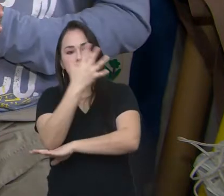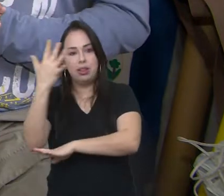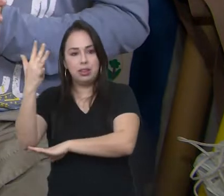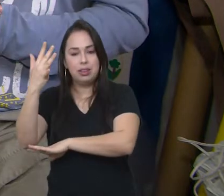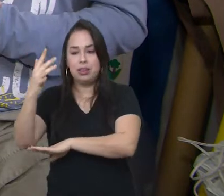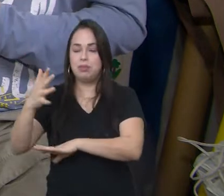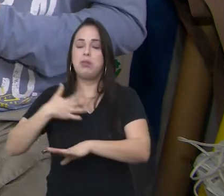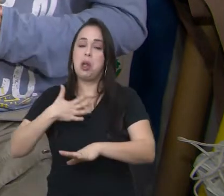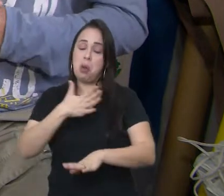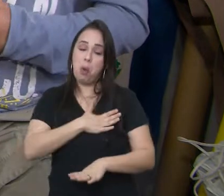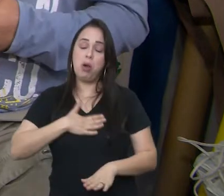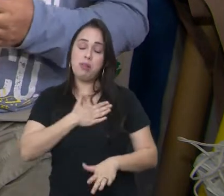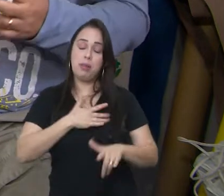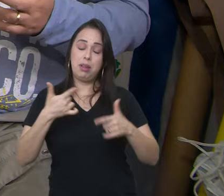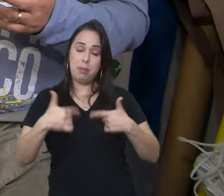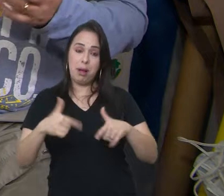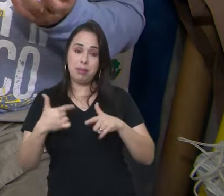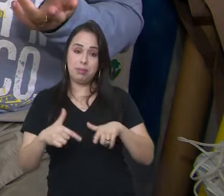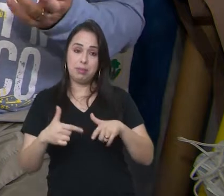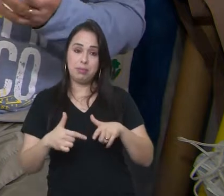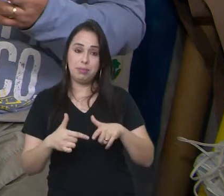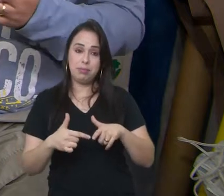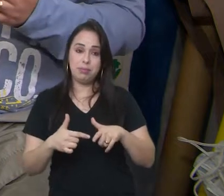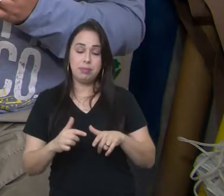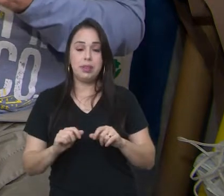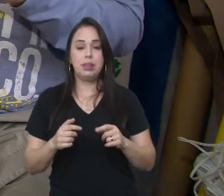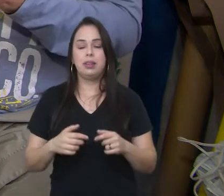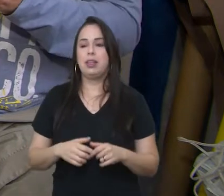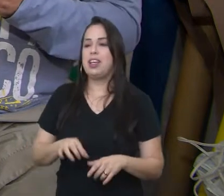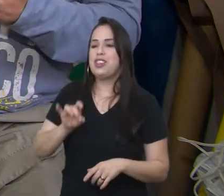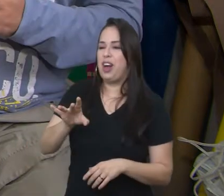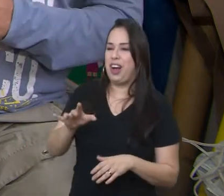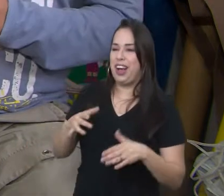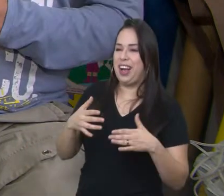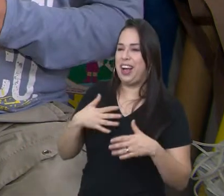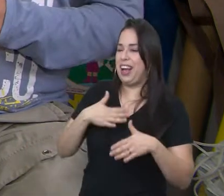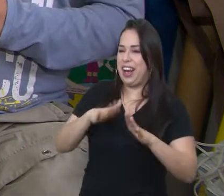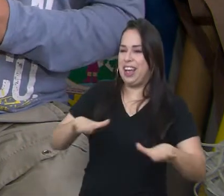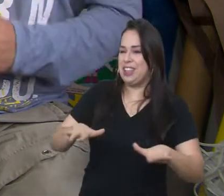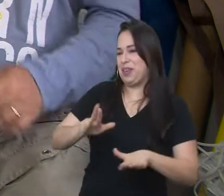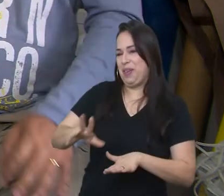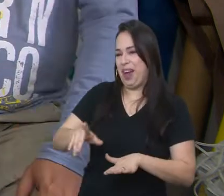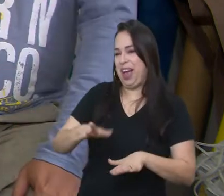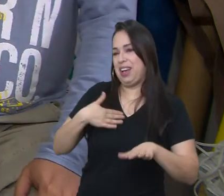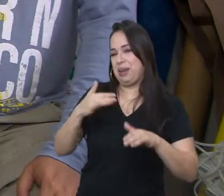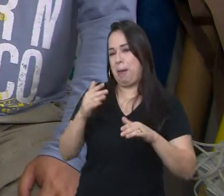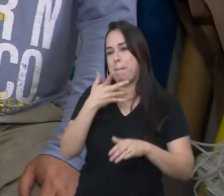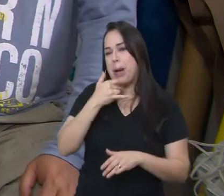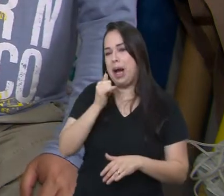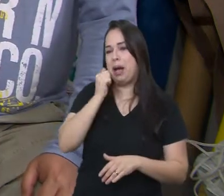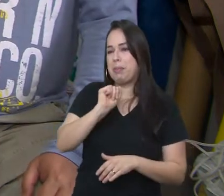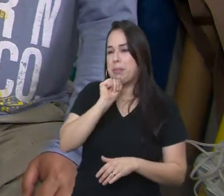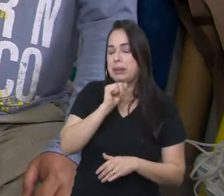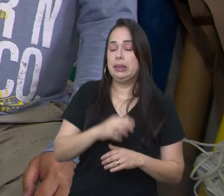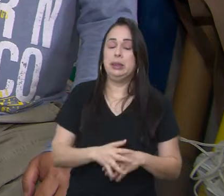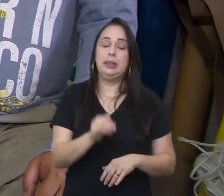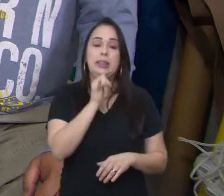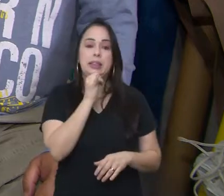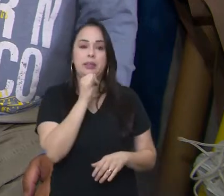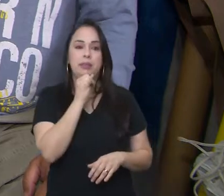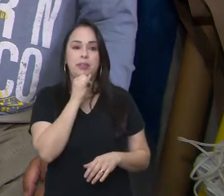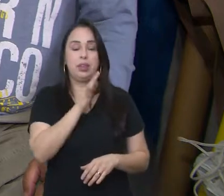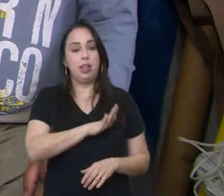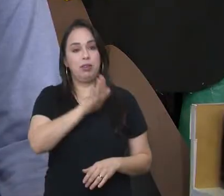identificam muito com o meu trabalho, né? E as crianças, quando Nossa, vê... então não é só criança, vai pai, vai avó. Então, eu tenho não. um exemplo